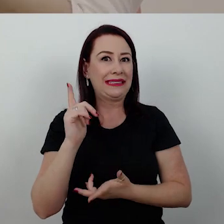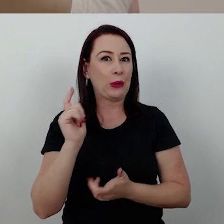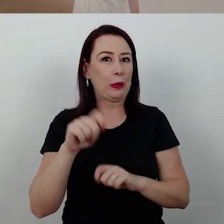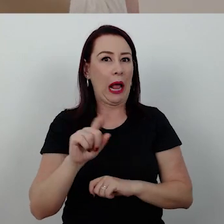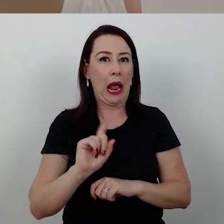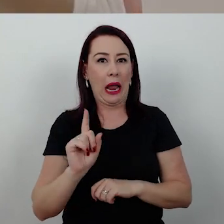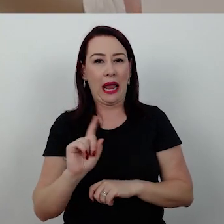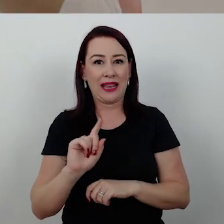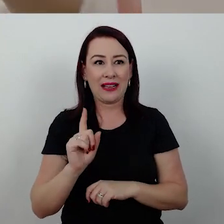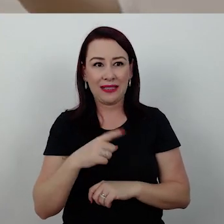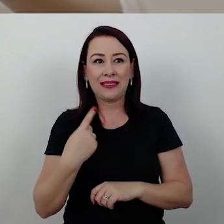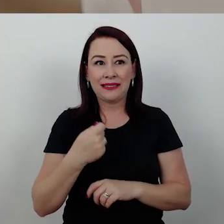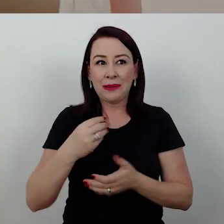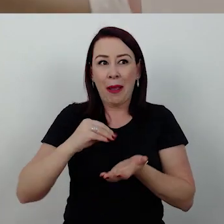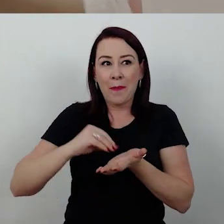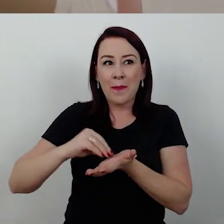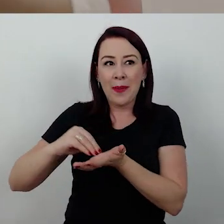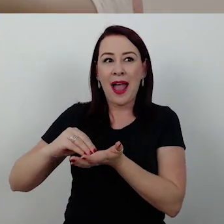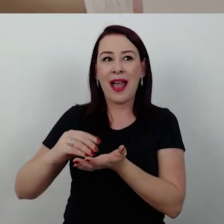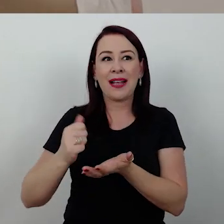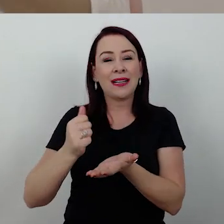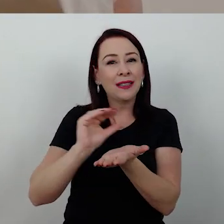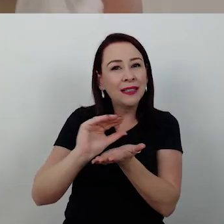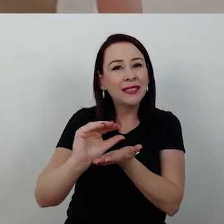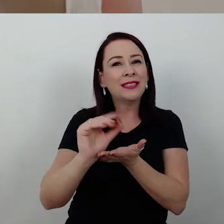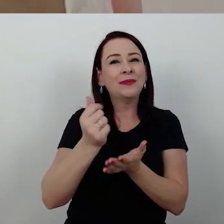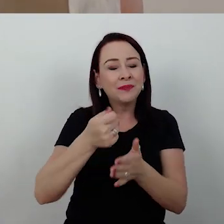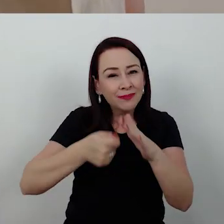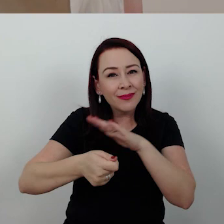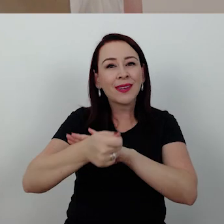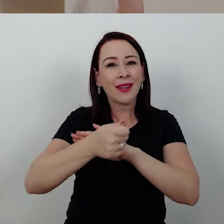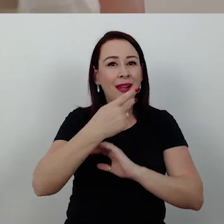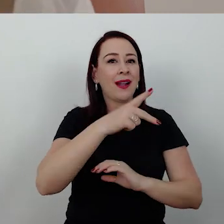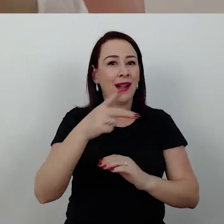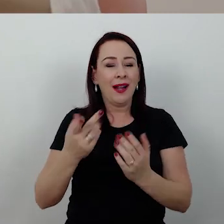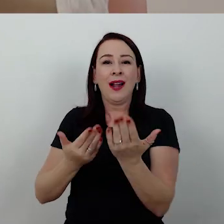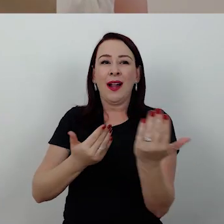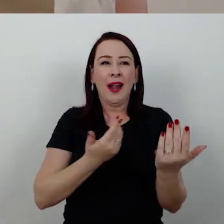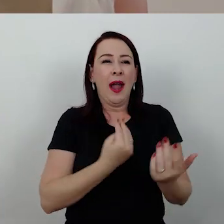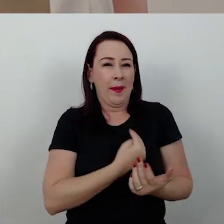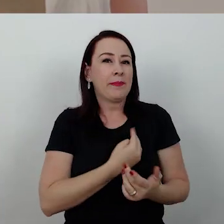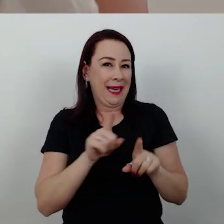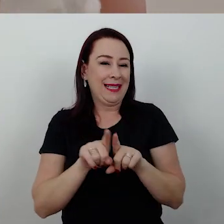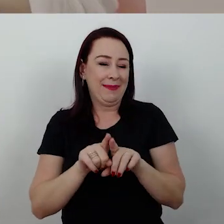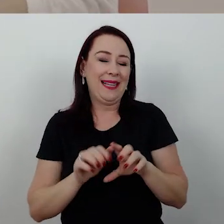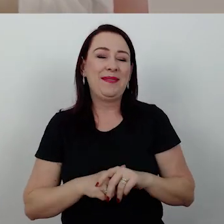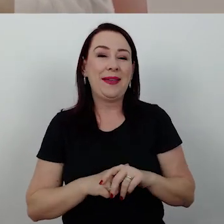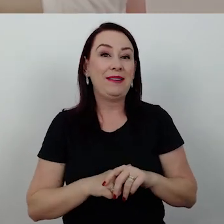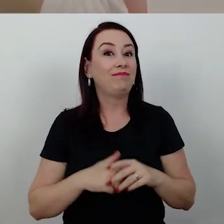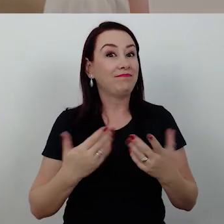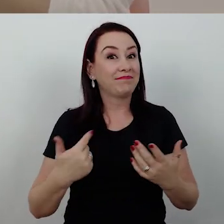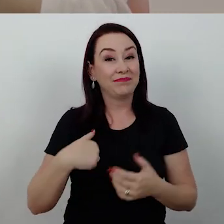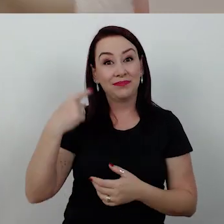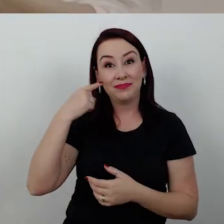né? Eles não iam conseguir se manter nessa estrutura, né? Foi então que a gente